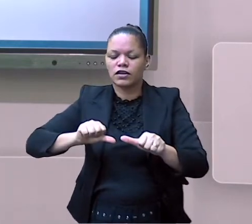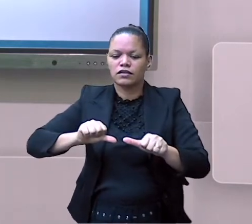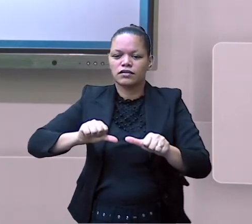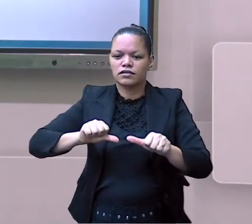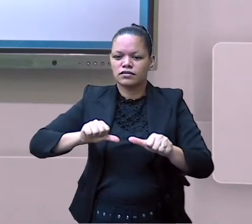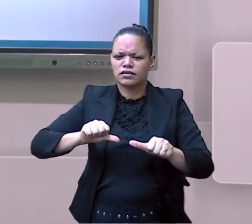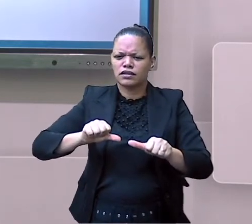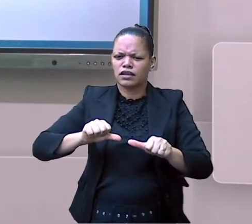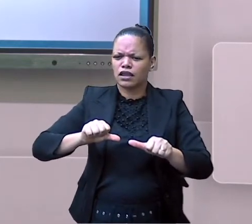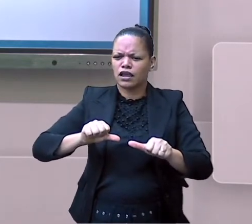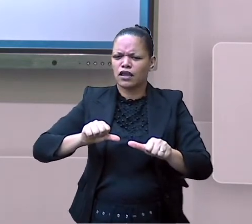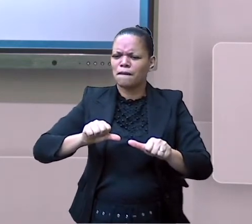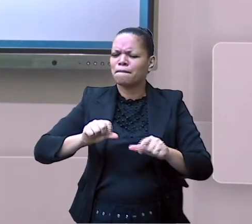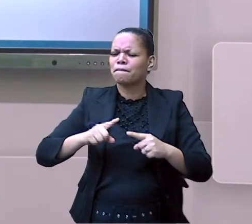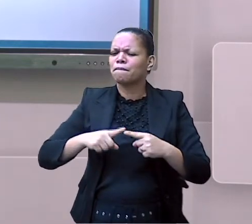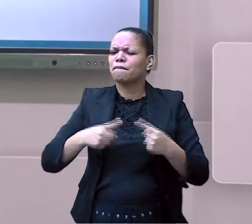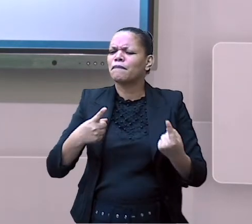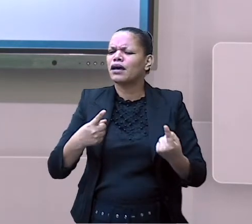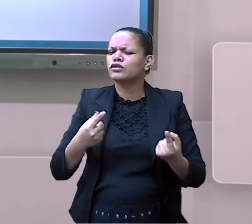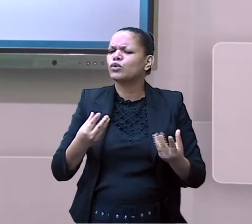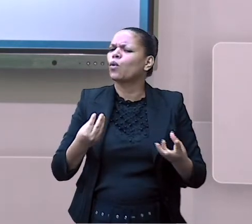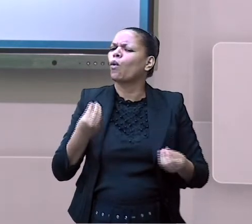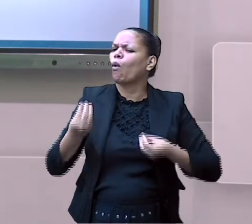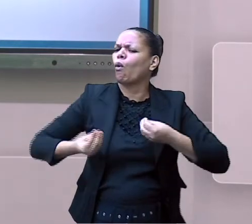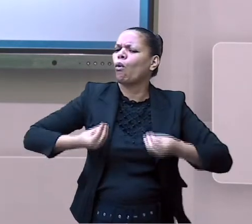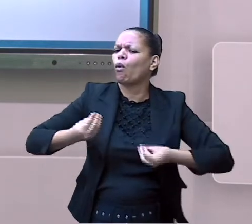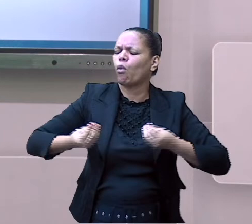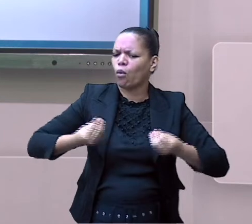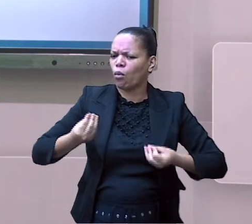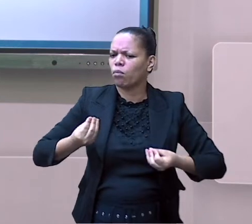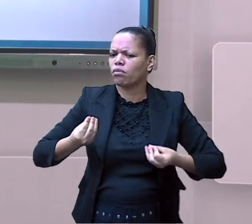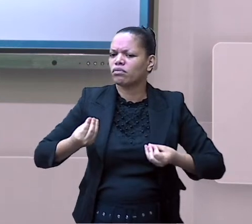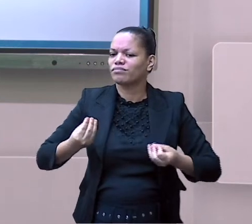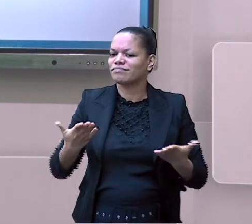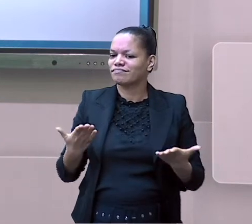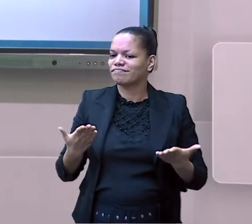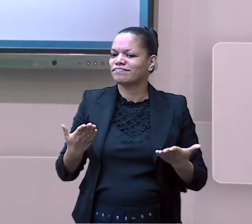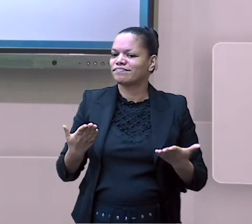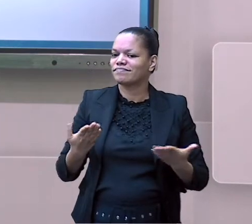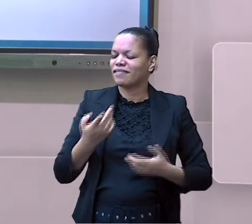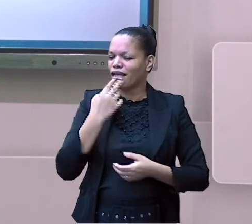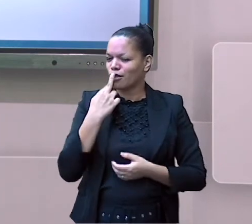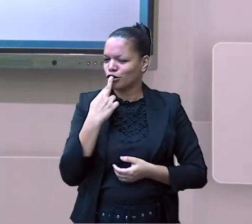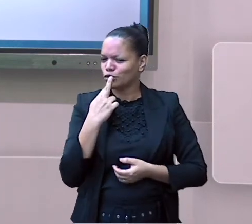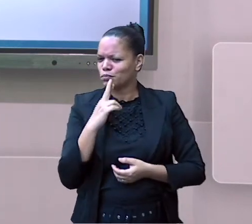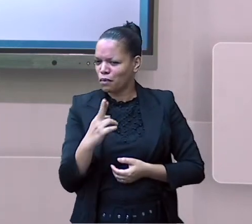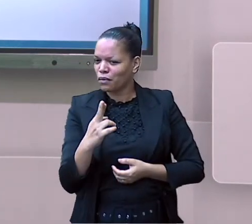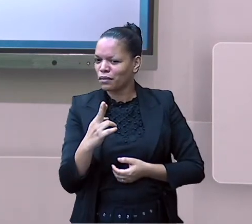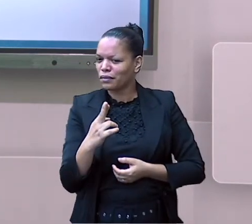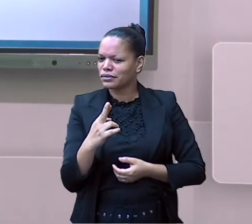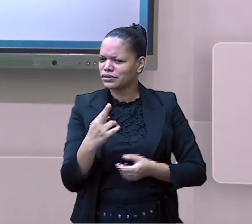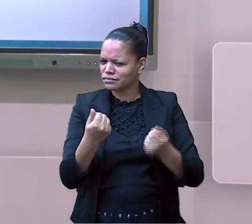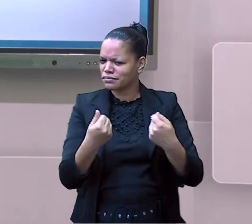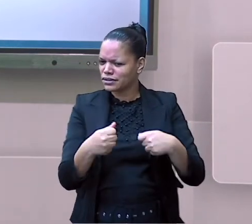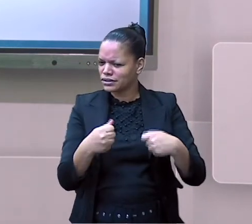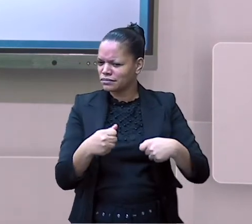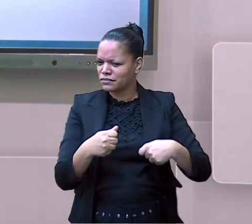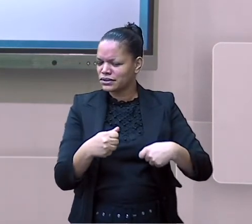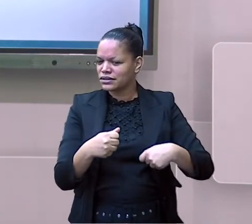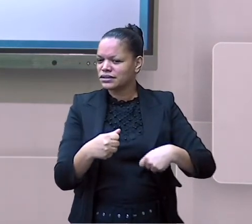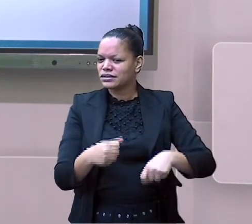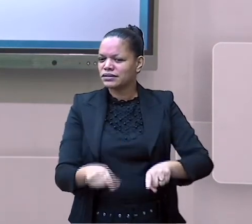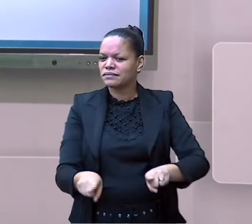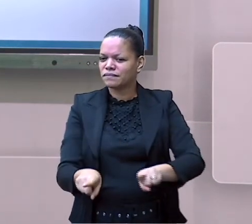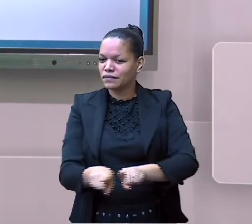vai falar, olha, não está legal desse jeito, mas o caminho é esse, a solução que eu encontrei.